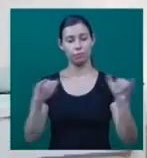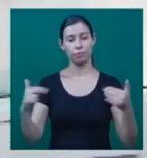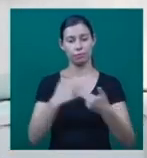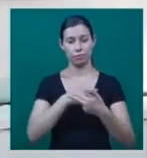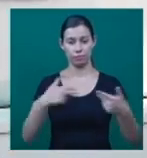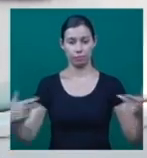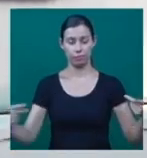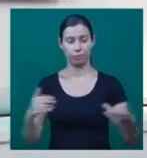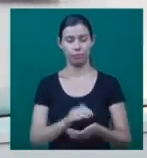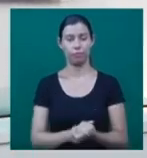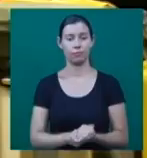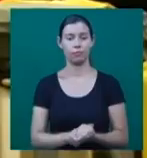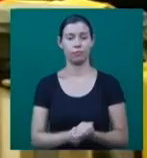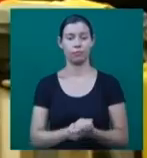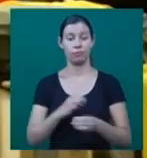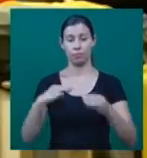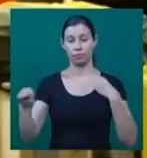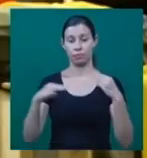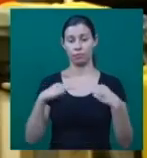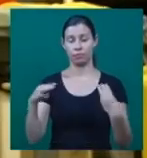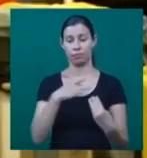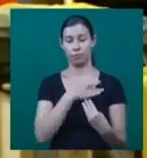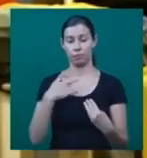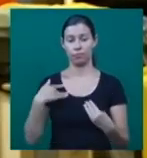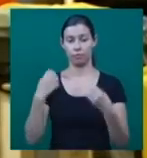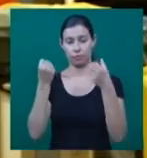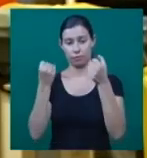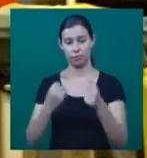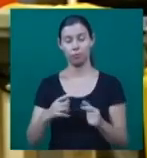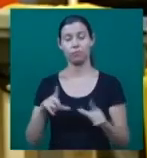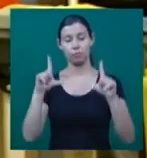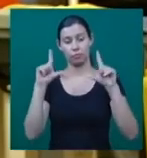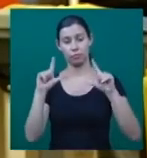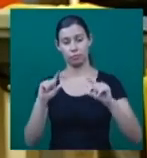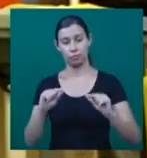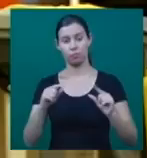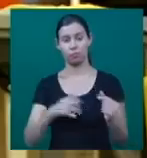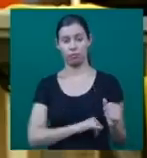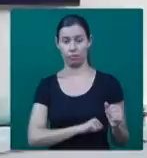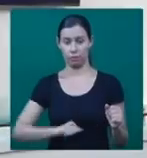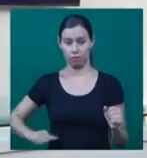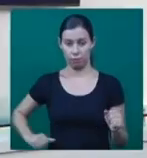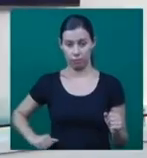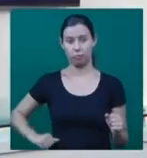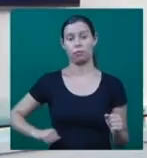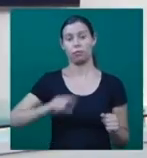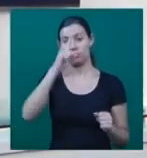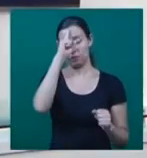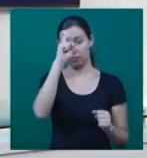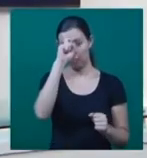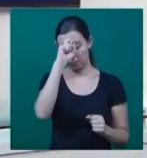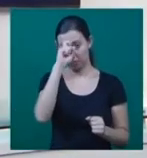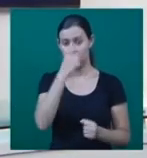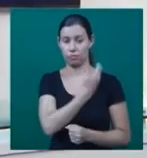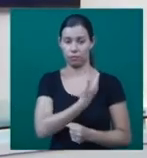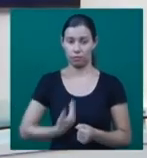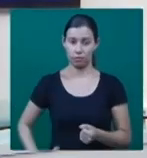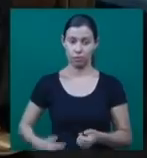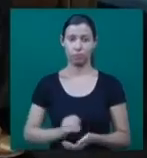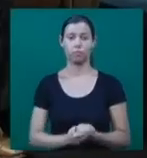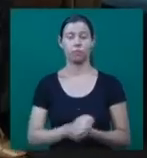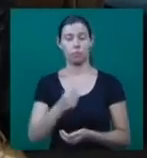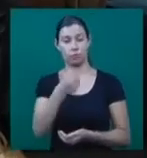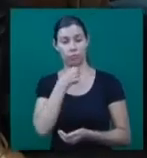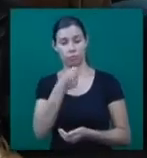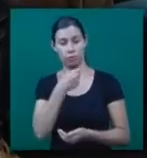casa. Ministério da Saúde anuncia redução no número de cesáreas na rede pública. Você vai ver uma reportagem sobre a